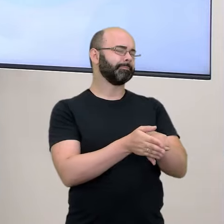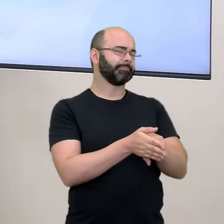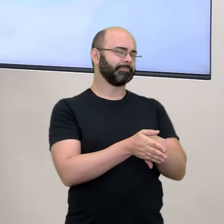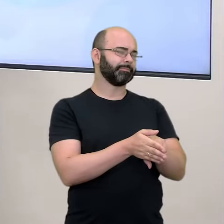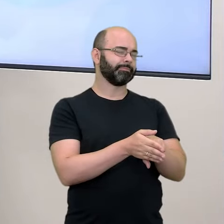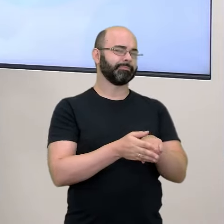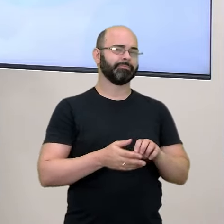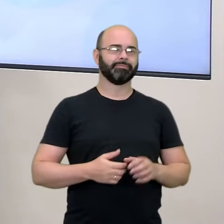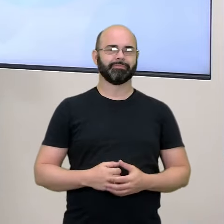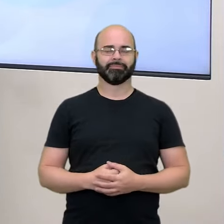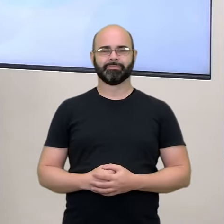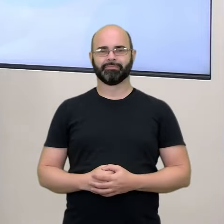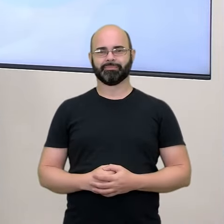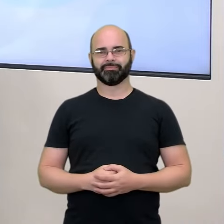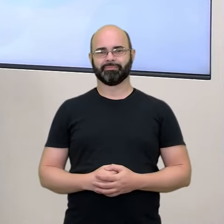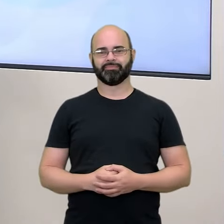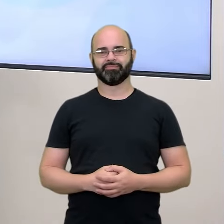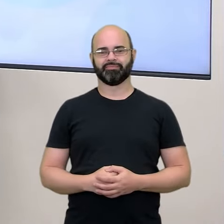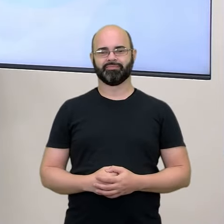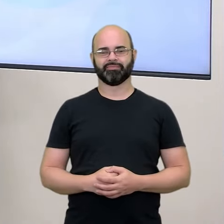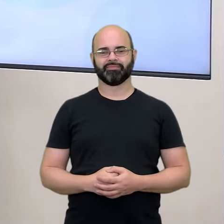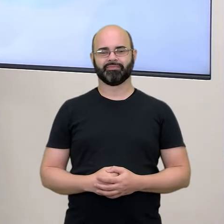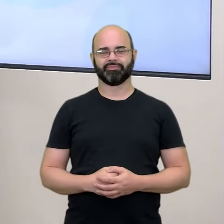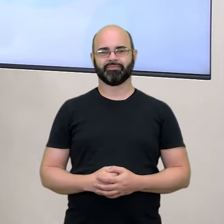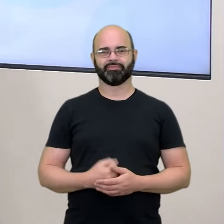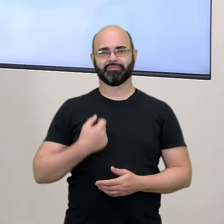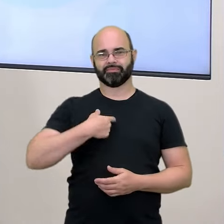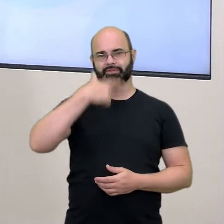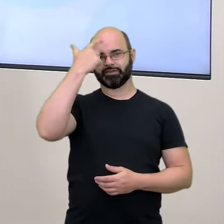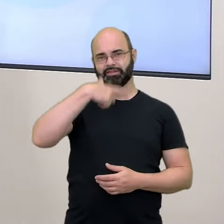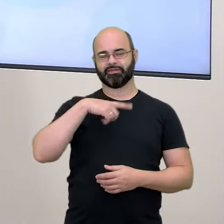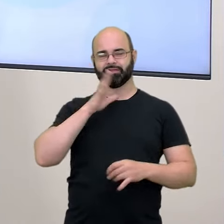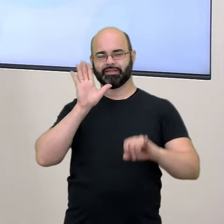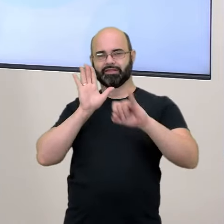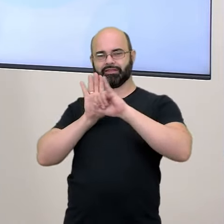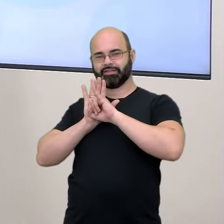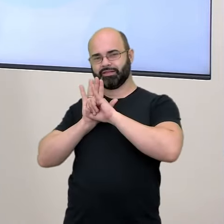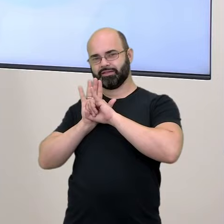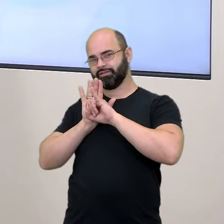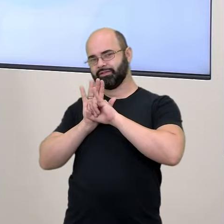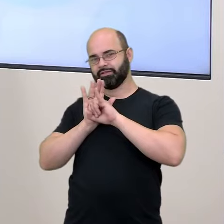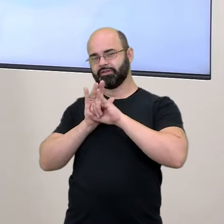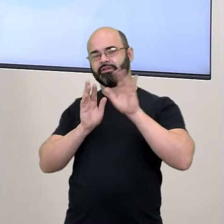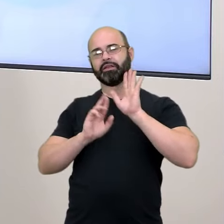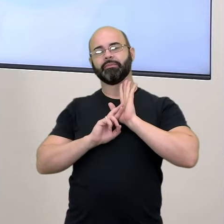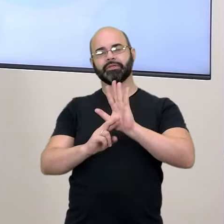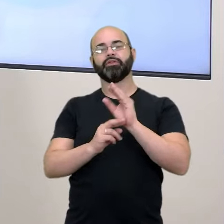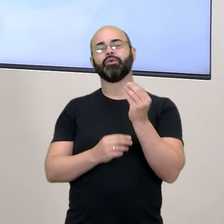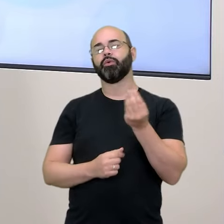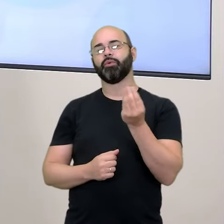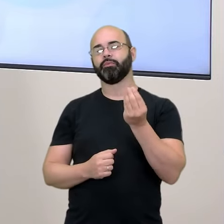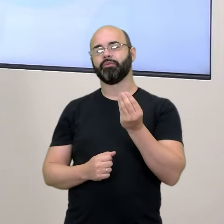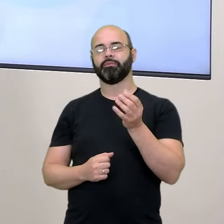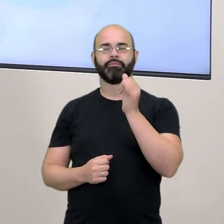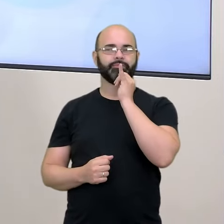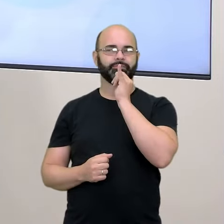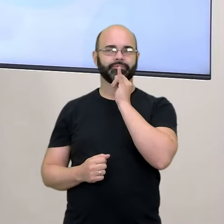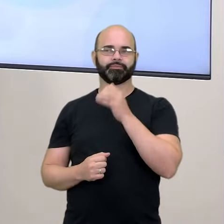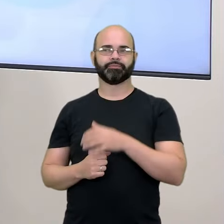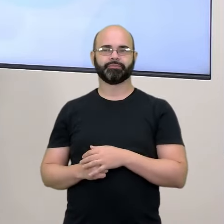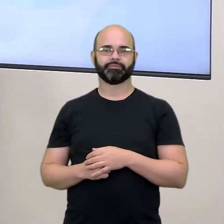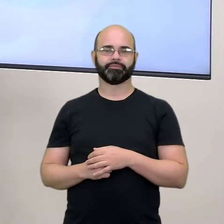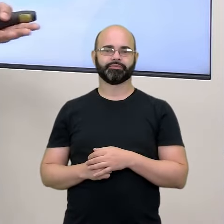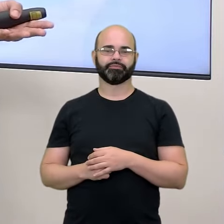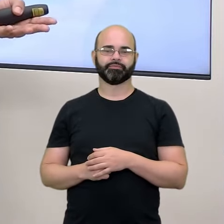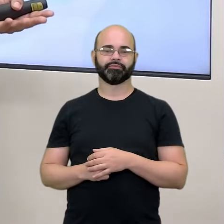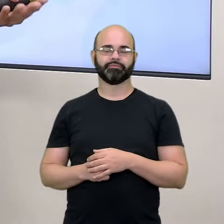como é que a sua identidade é representada. Por exemplo, eu dei o exemplo dos